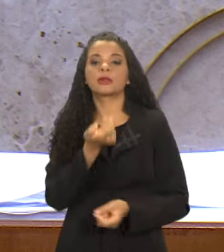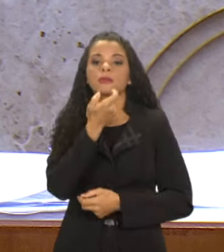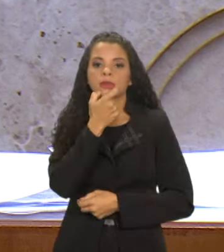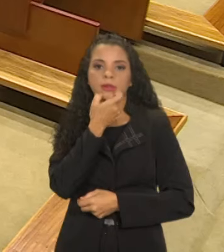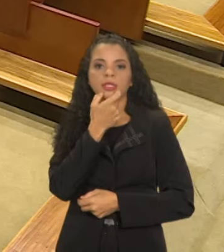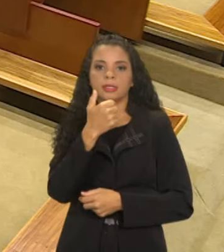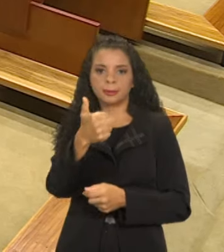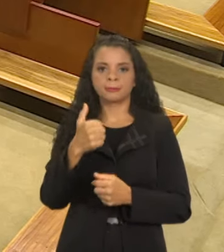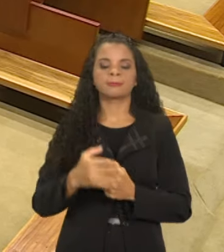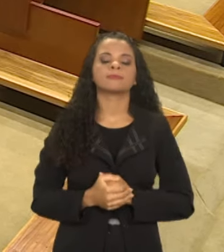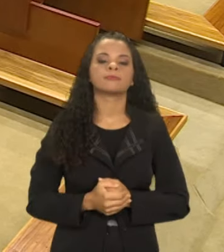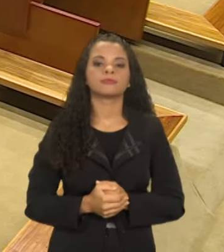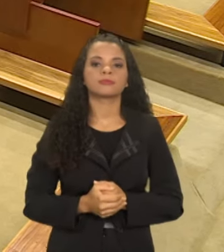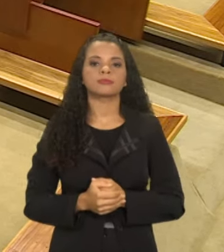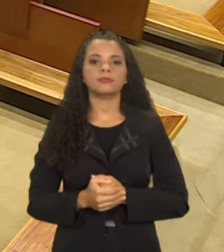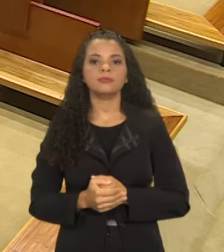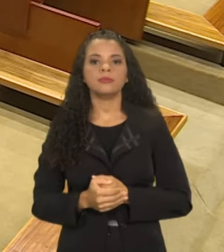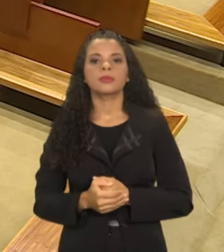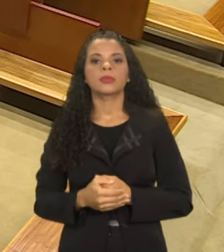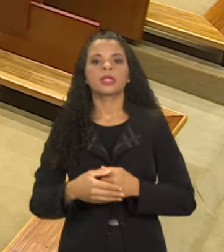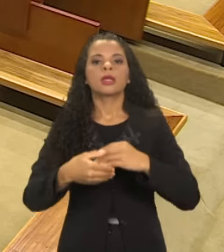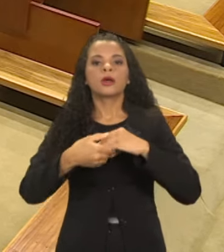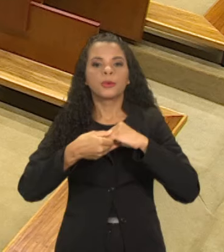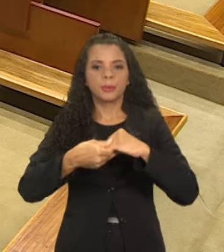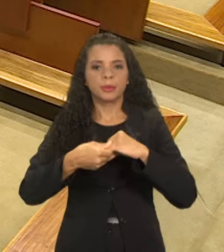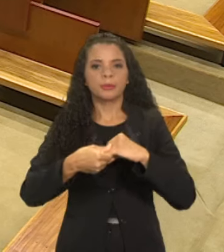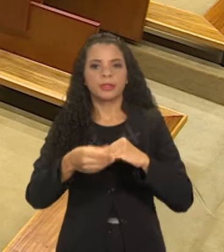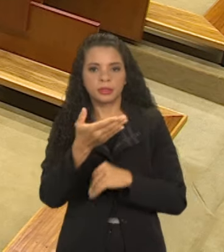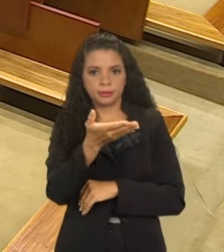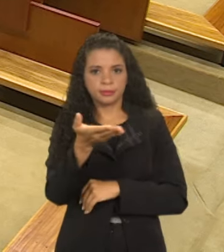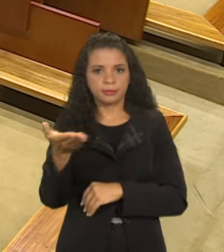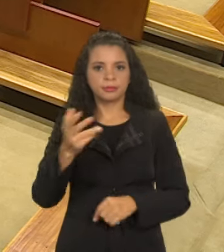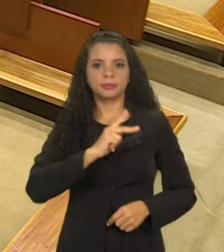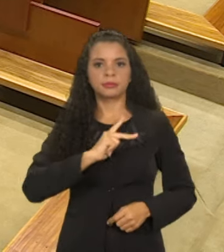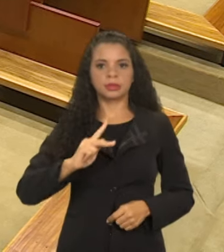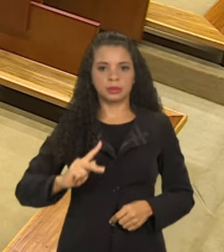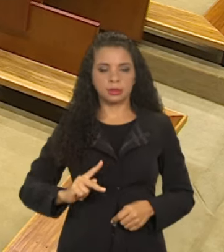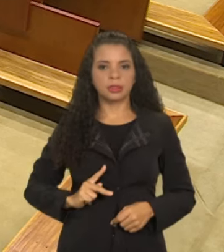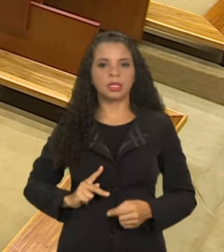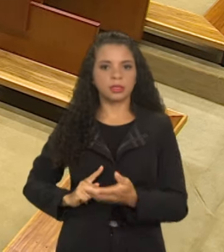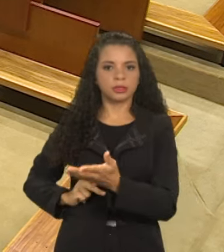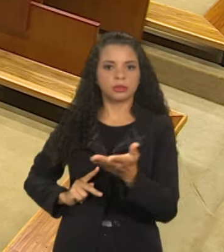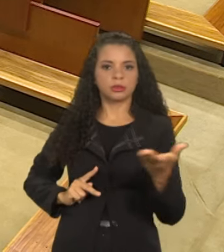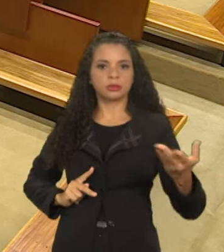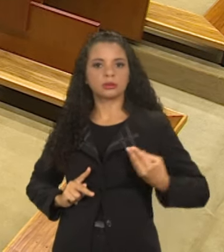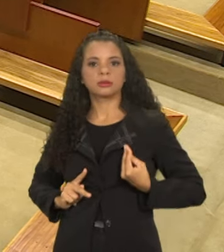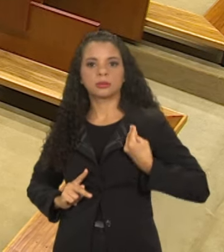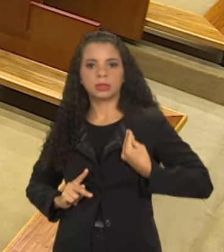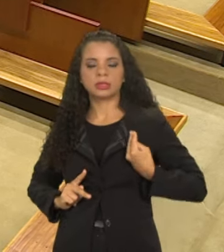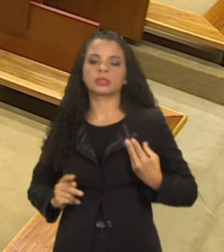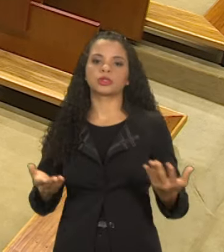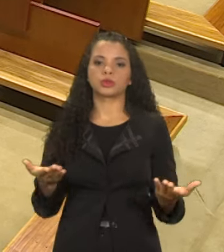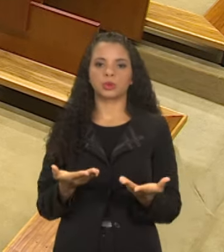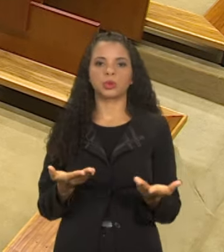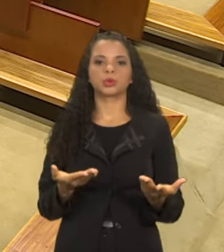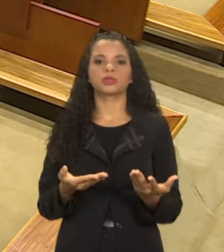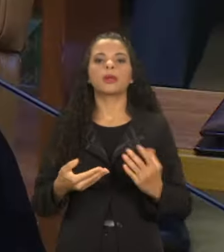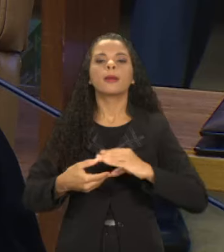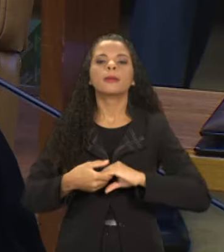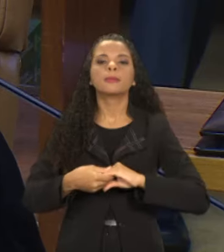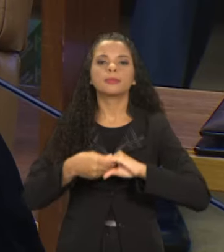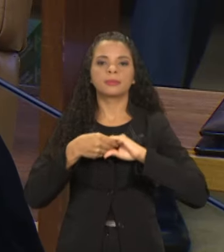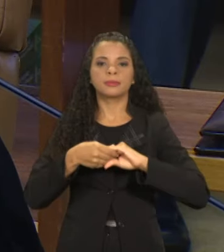ministro Dias. Senhor presidente, cumprimentando Vossa Excelência, cumprimento a todas e todos os presentes. Cumprimentar especialmente a